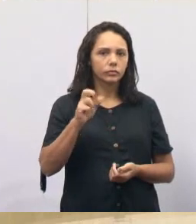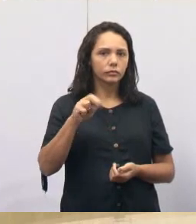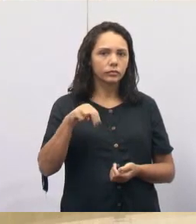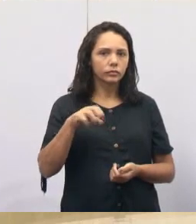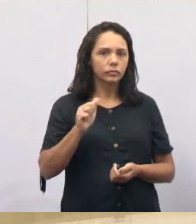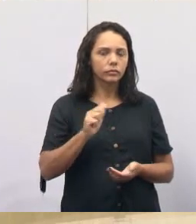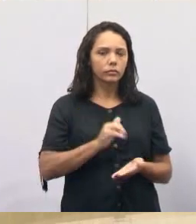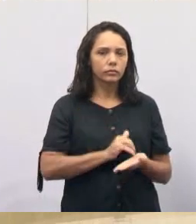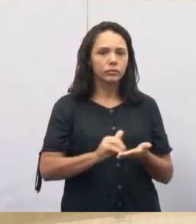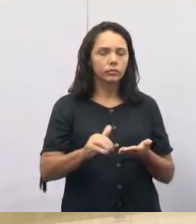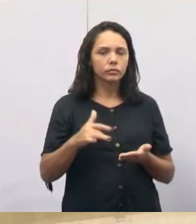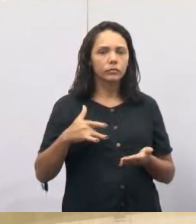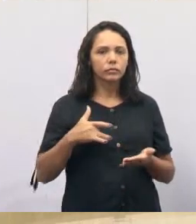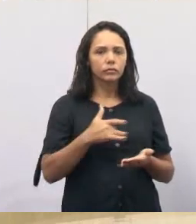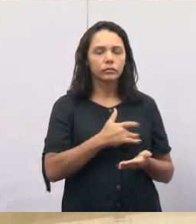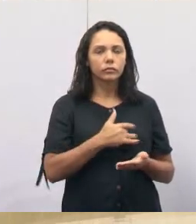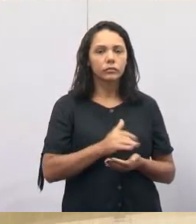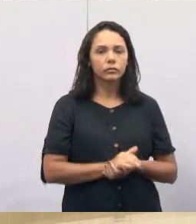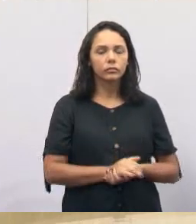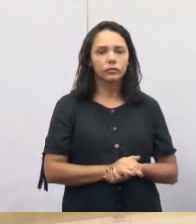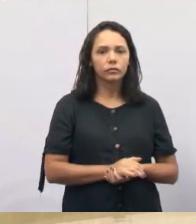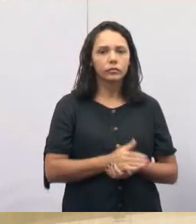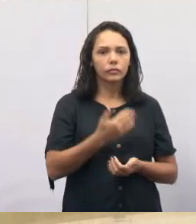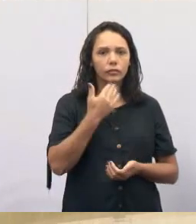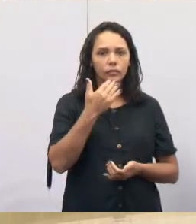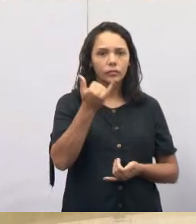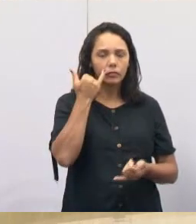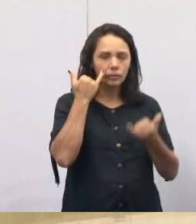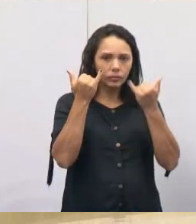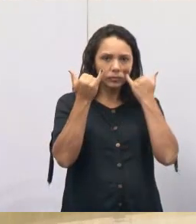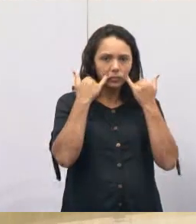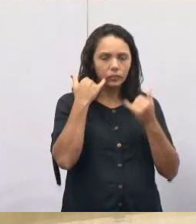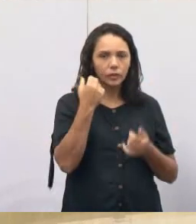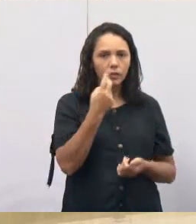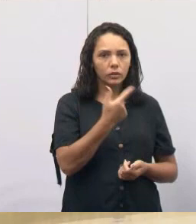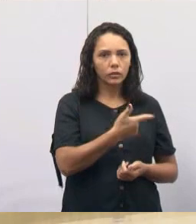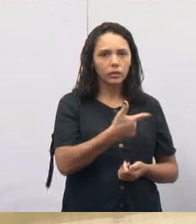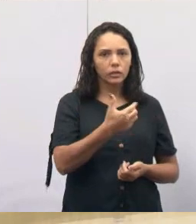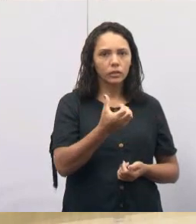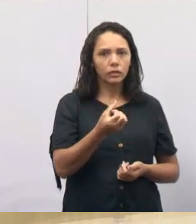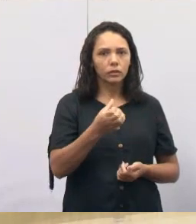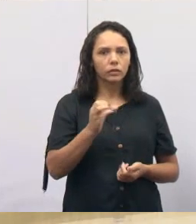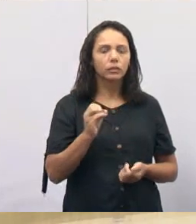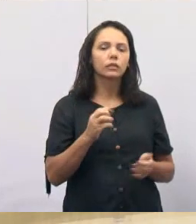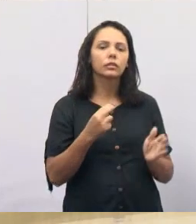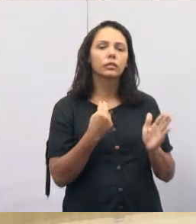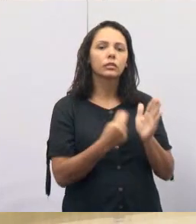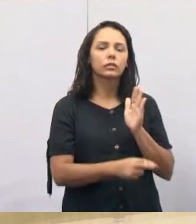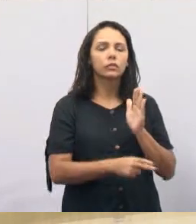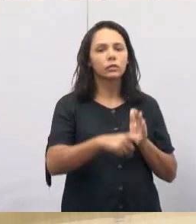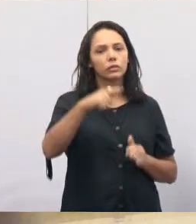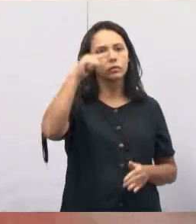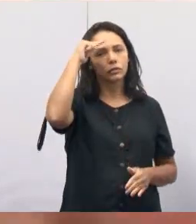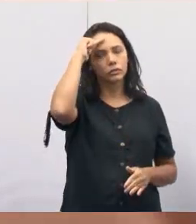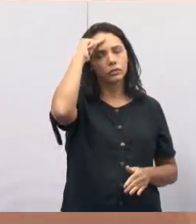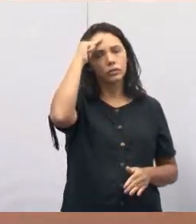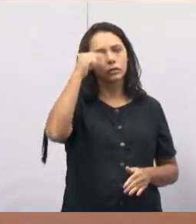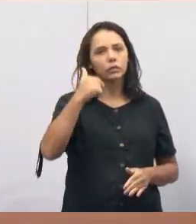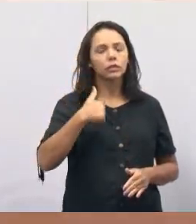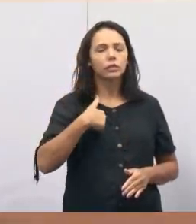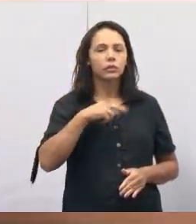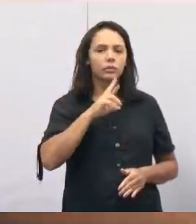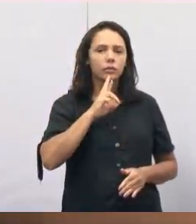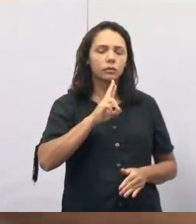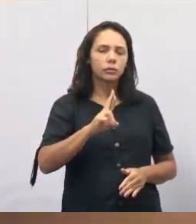saúde. Referente pedido de informação número 260/2022, de autoria do vereador Luiz Flávio, vem prestar as seguintes